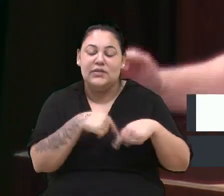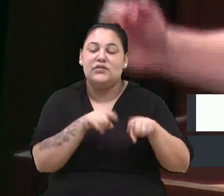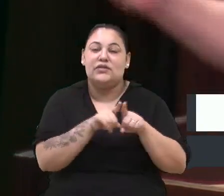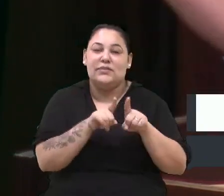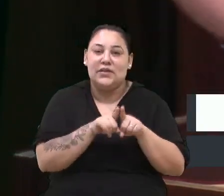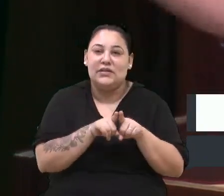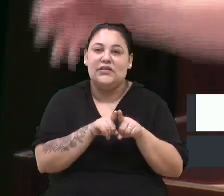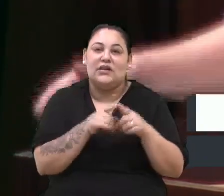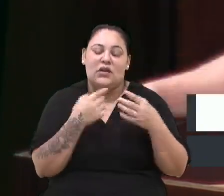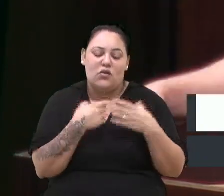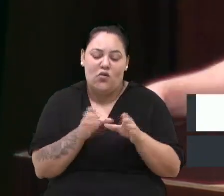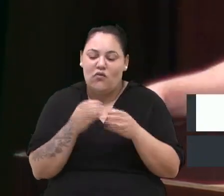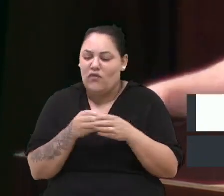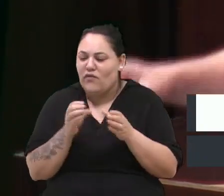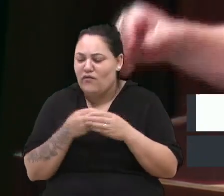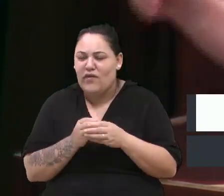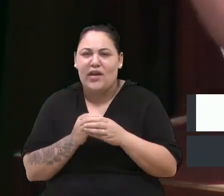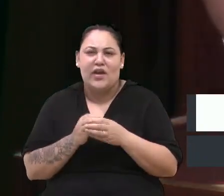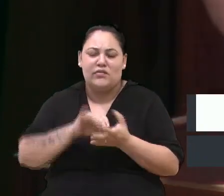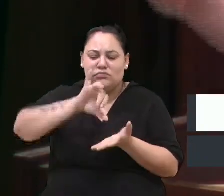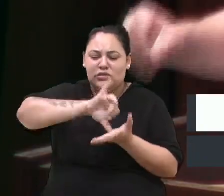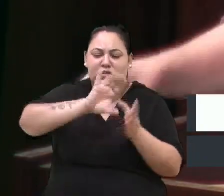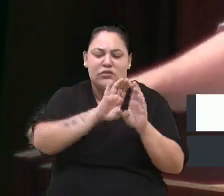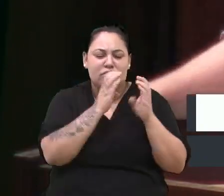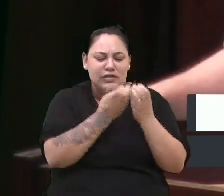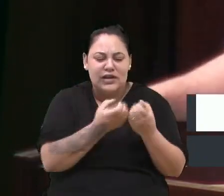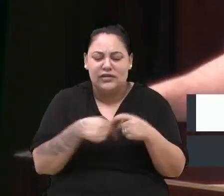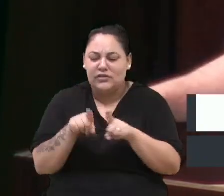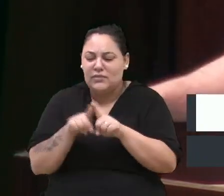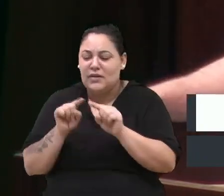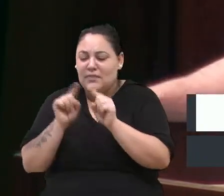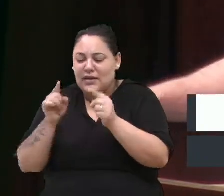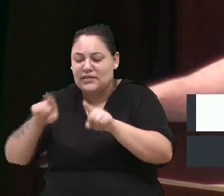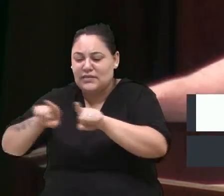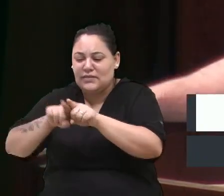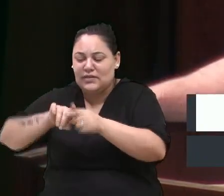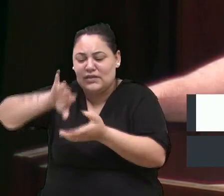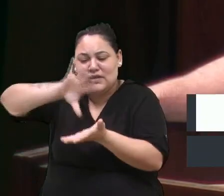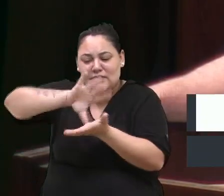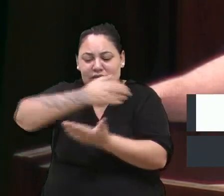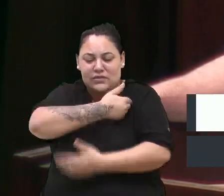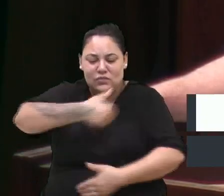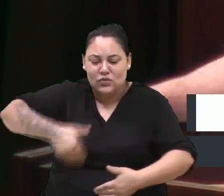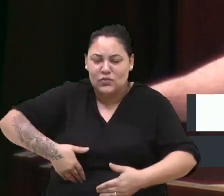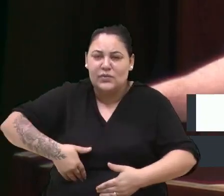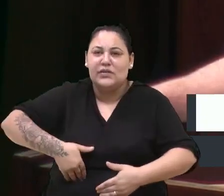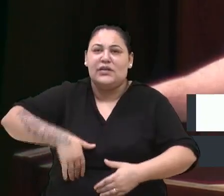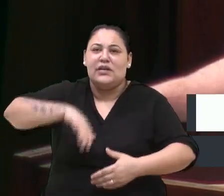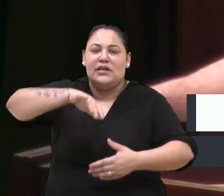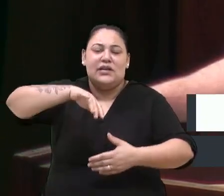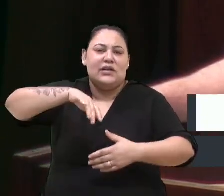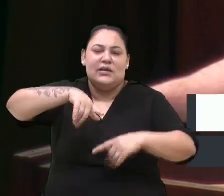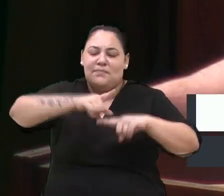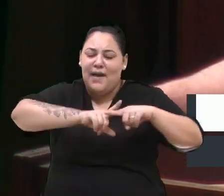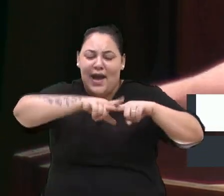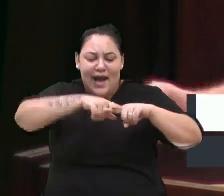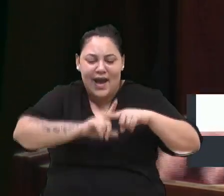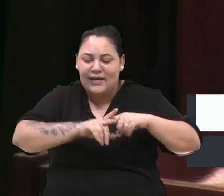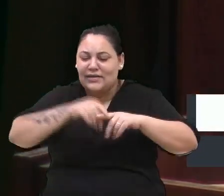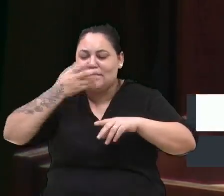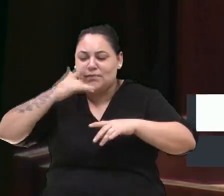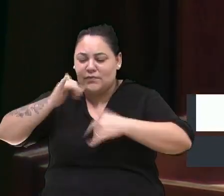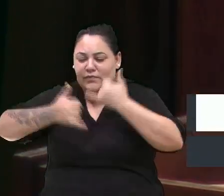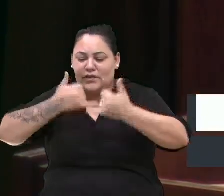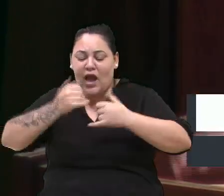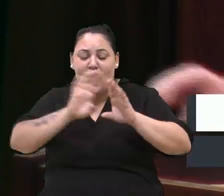nos centros comunitários, mas também nas praças públicas, nos parques, a comunidade cuida, zela e deixa